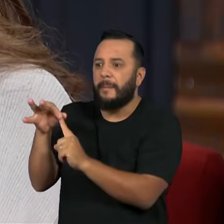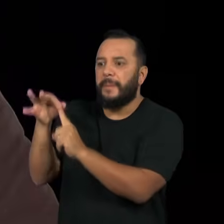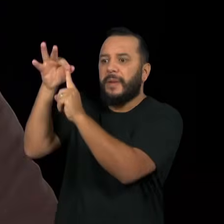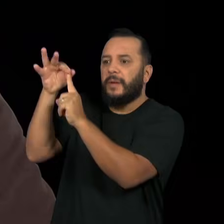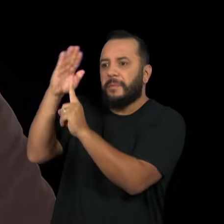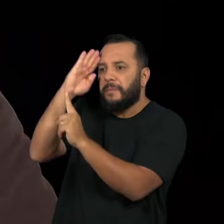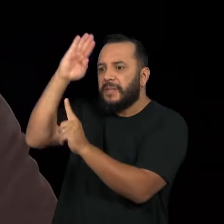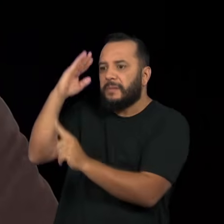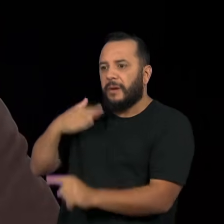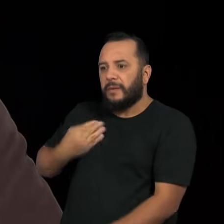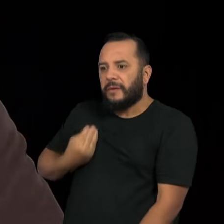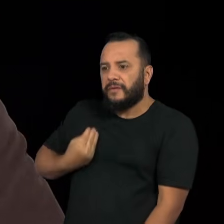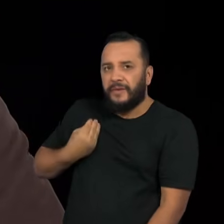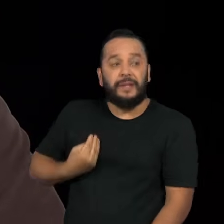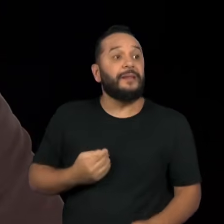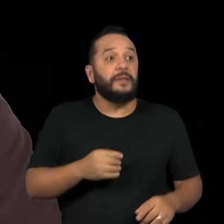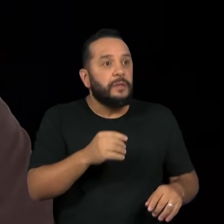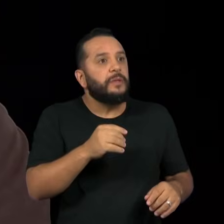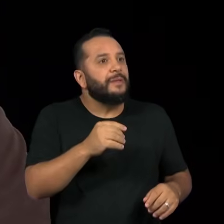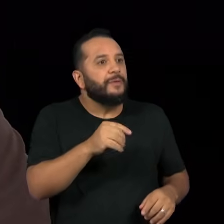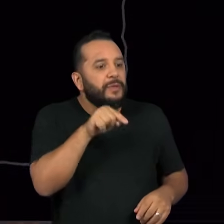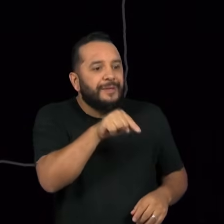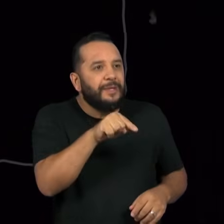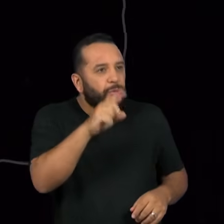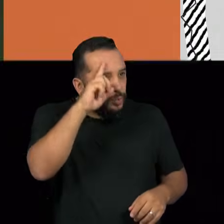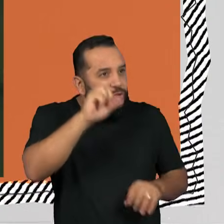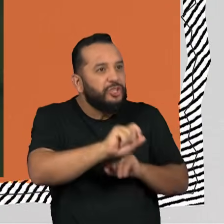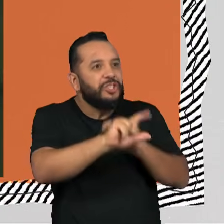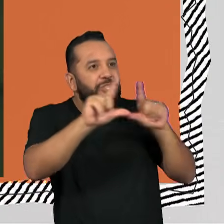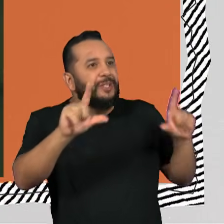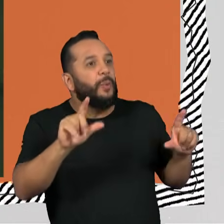é importante. Naquele dia. Naquele dia.